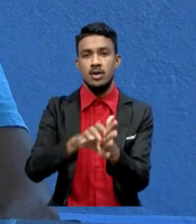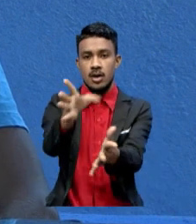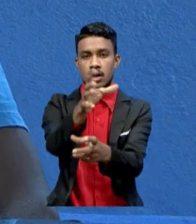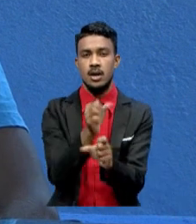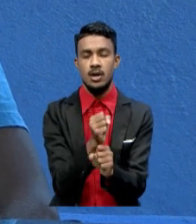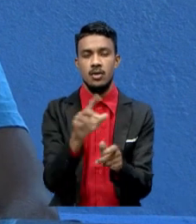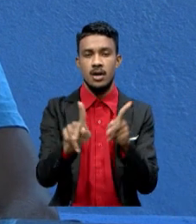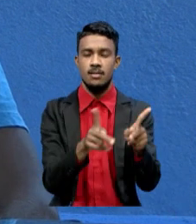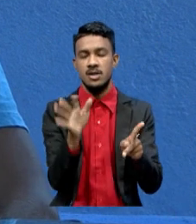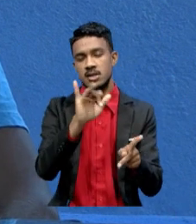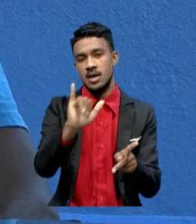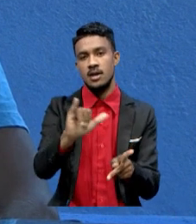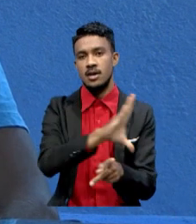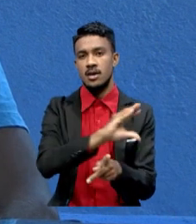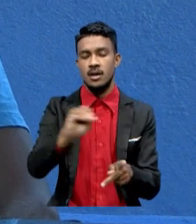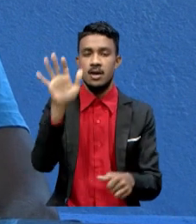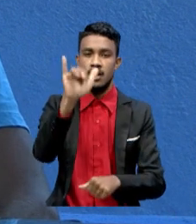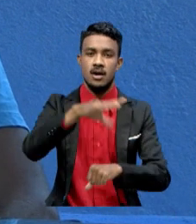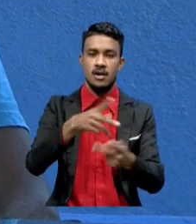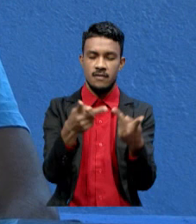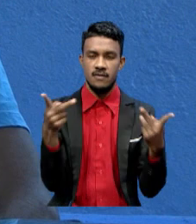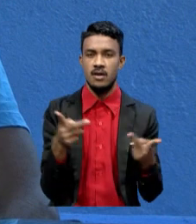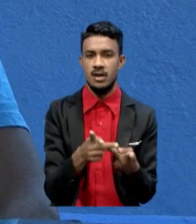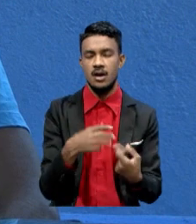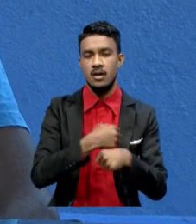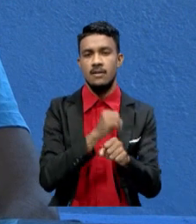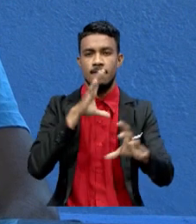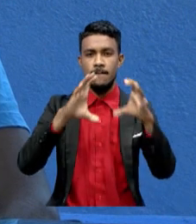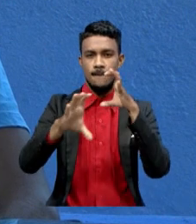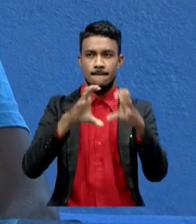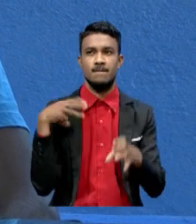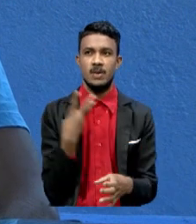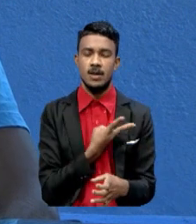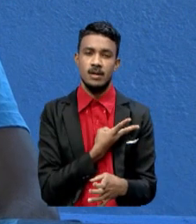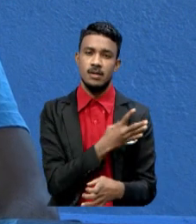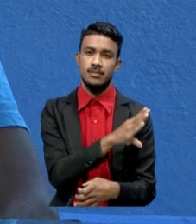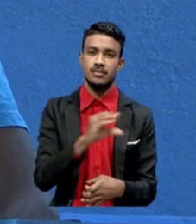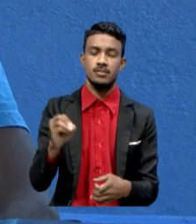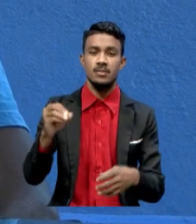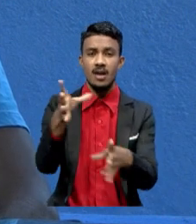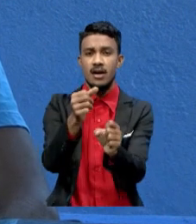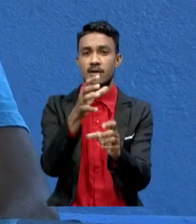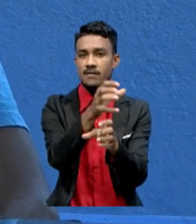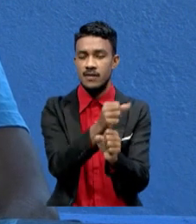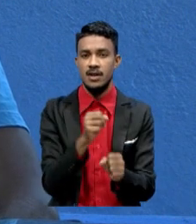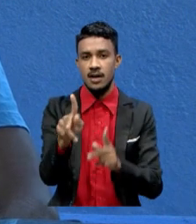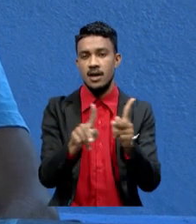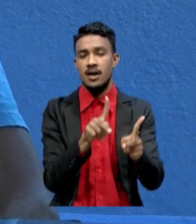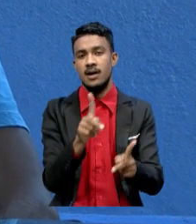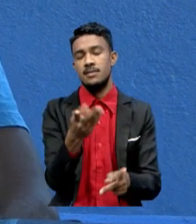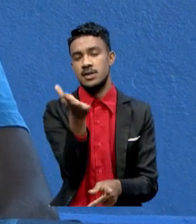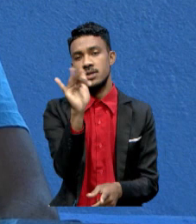fatin então nere di barai halo kritika makas ba dalam rumah halo komunikasi sama wali então sira hadafal pobunya ka indane memang be